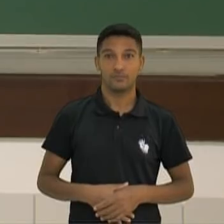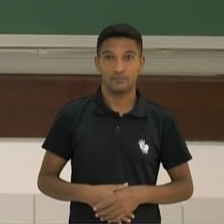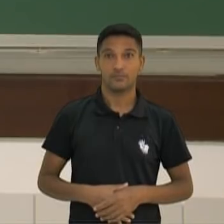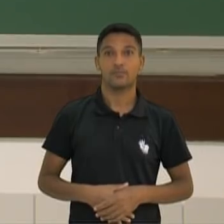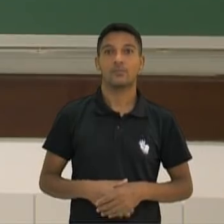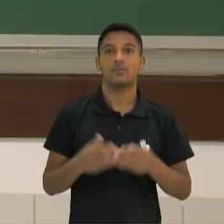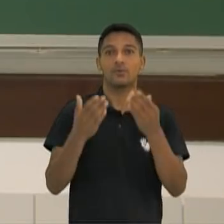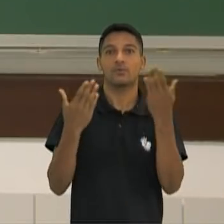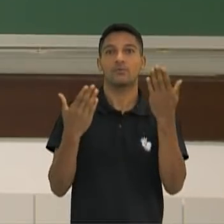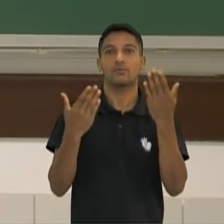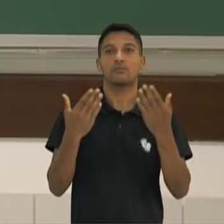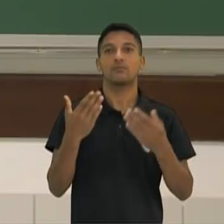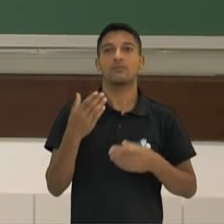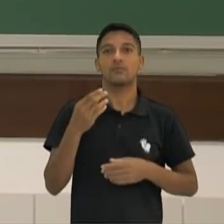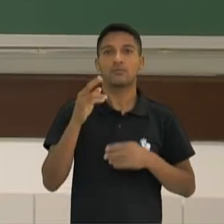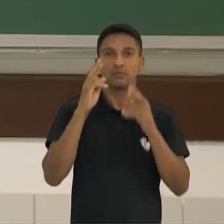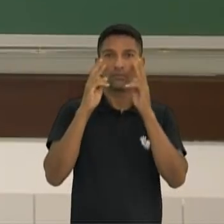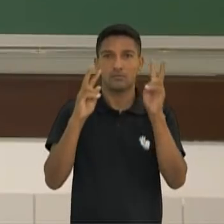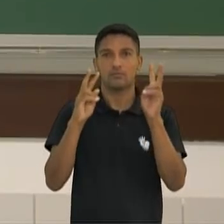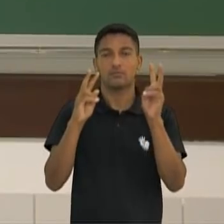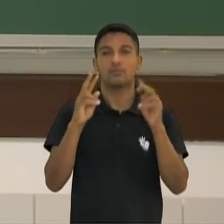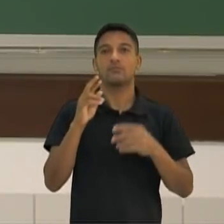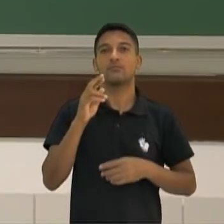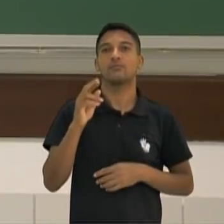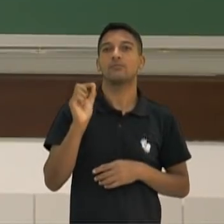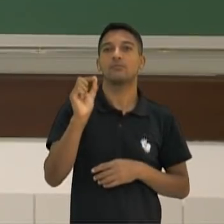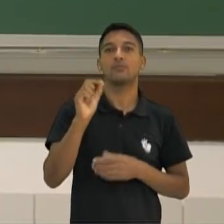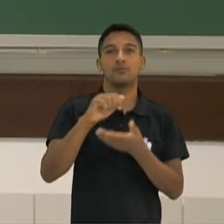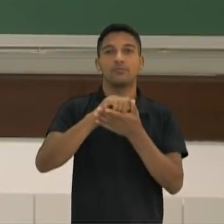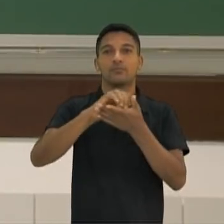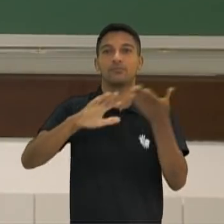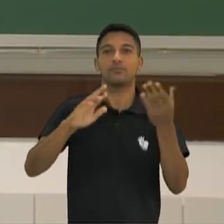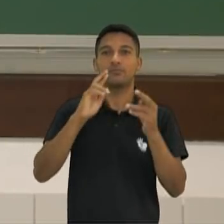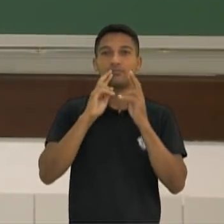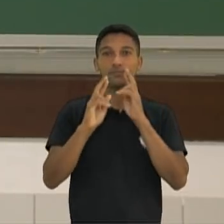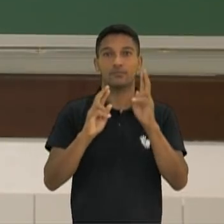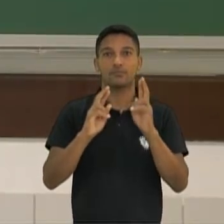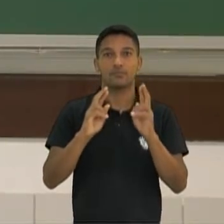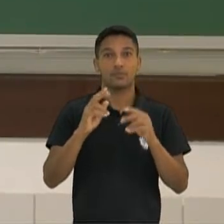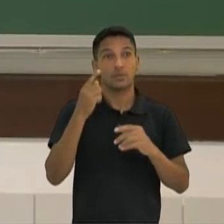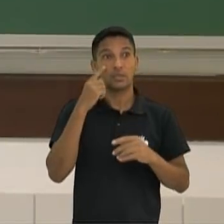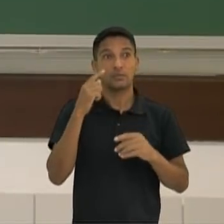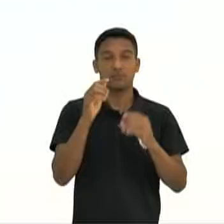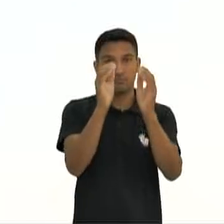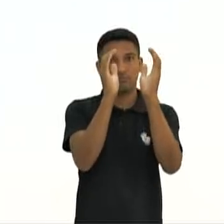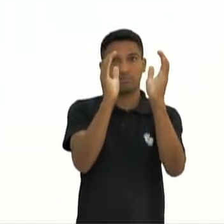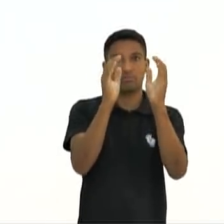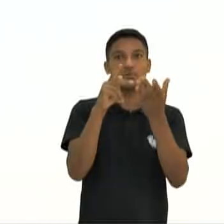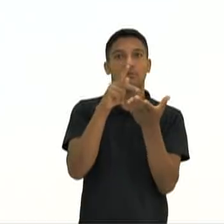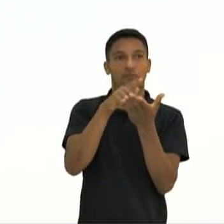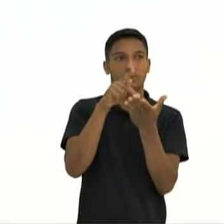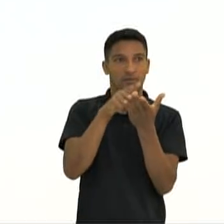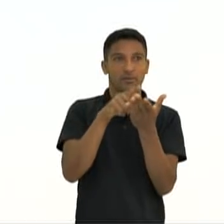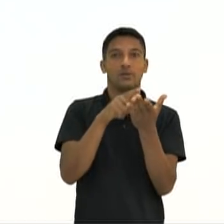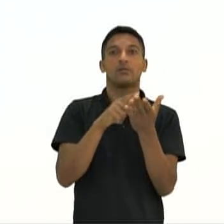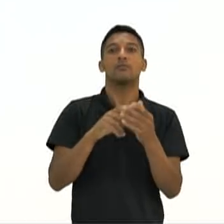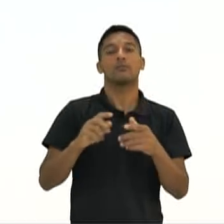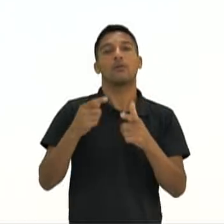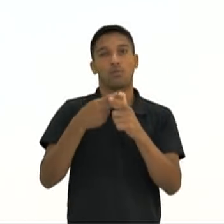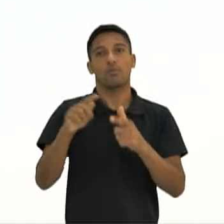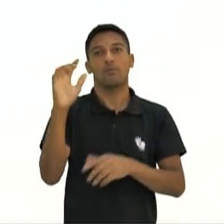Então, pessoal, vamos então à perspectiva da execução da nossa atividade. Na letra A, verdadeiro, prejudica o ambiente?